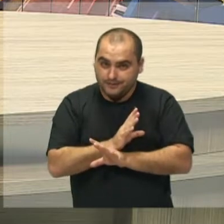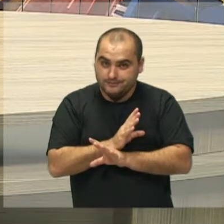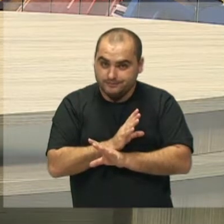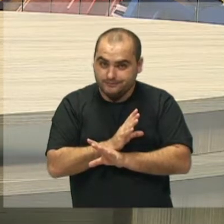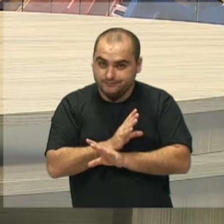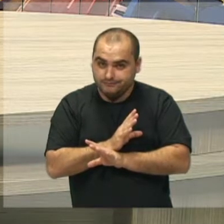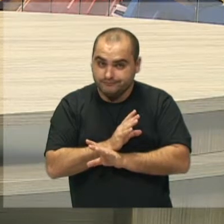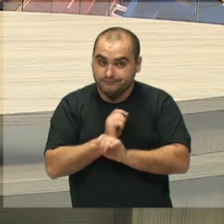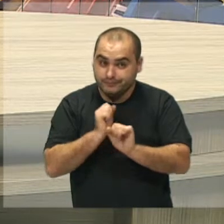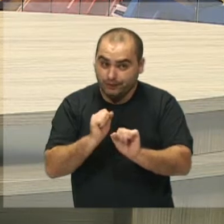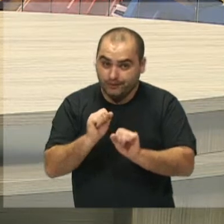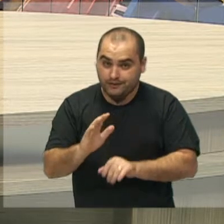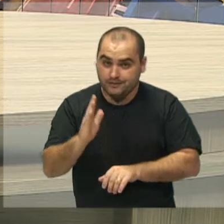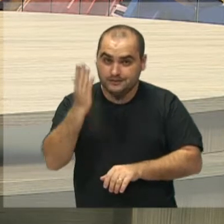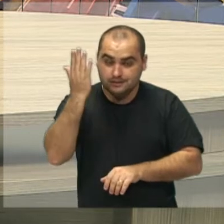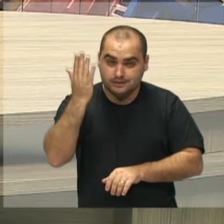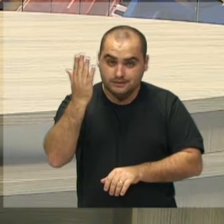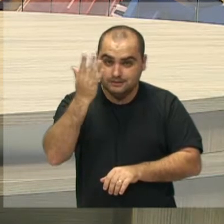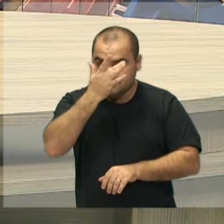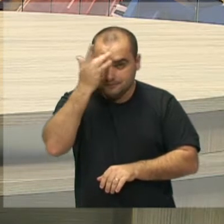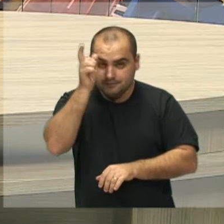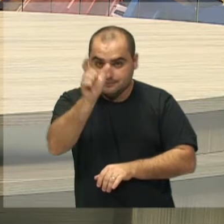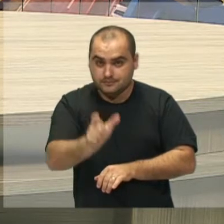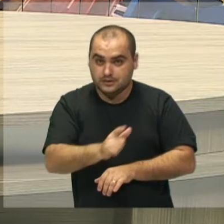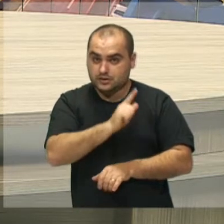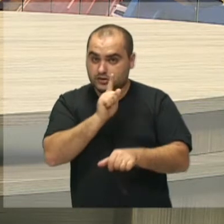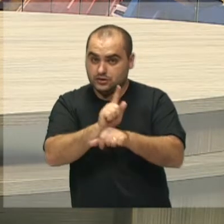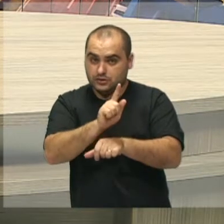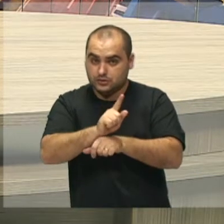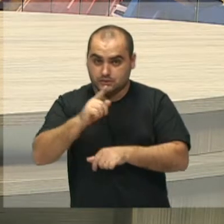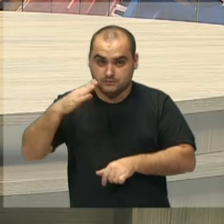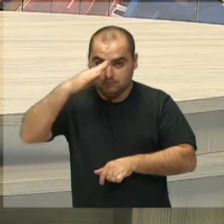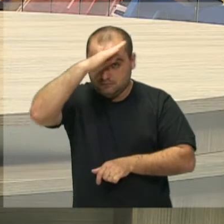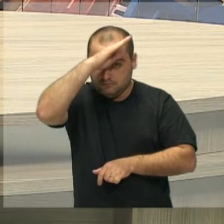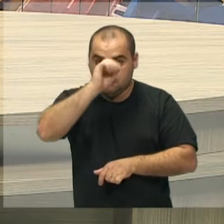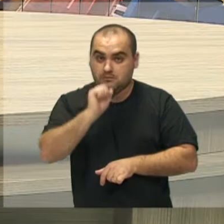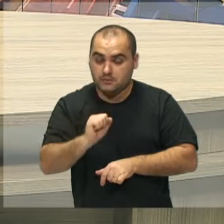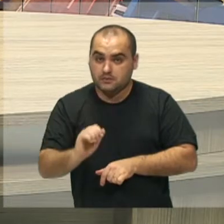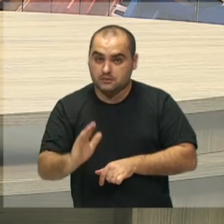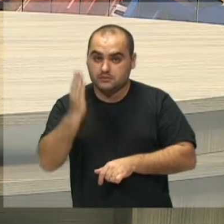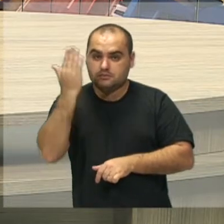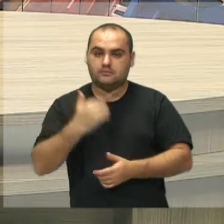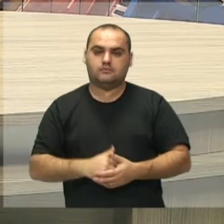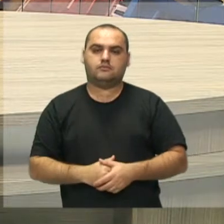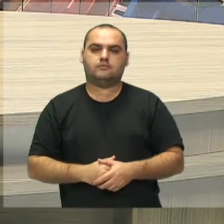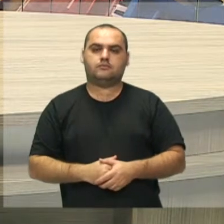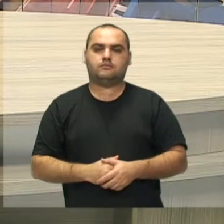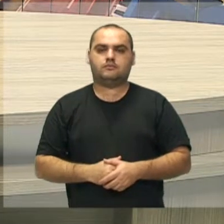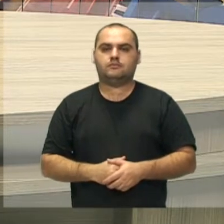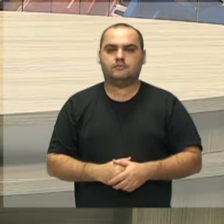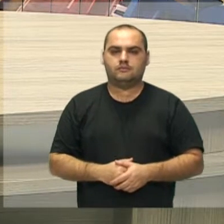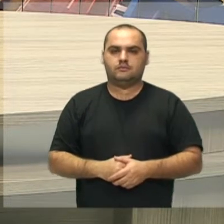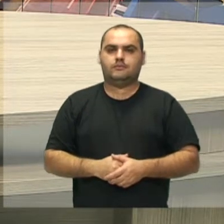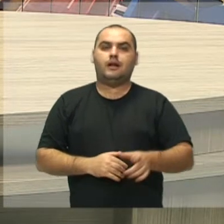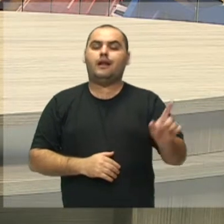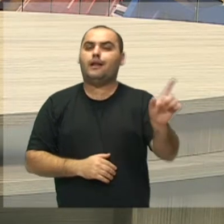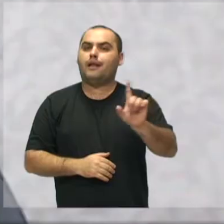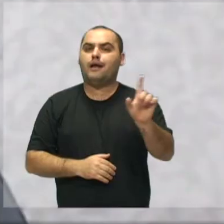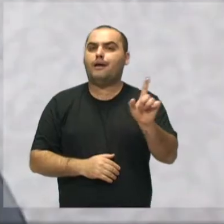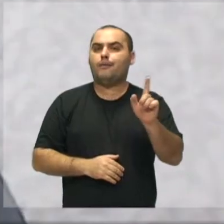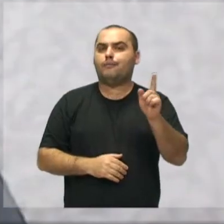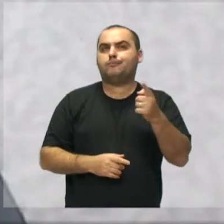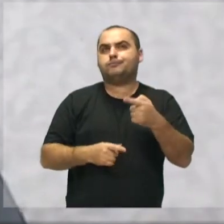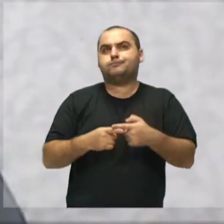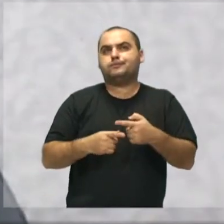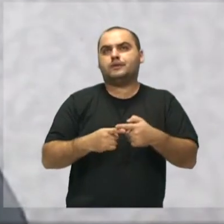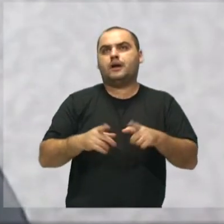com relação à gestão da presidência? Não por causa de uma pauta antirracismo. Acho que